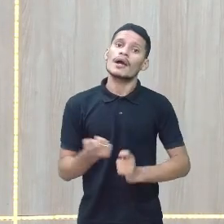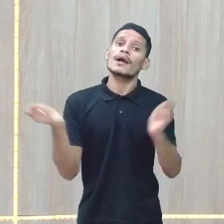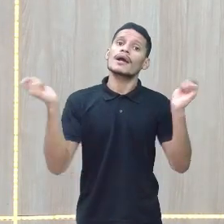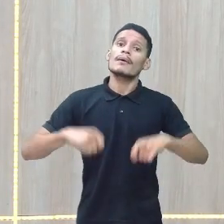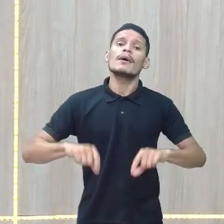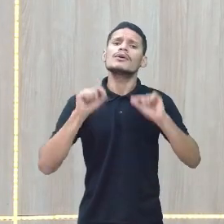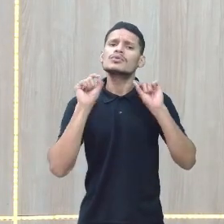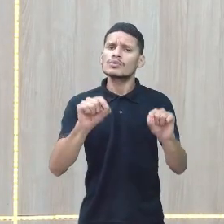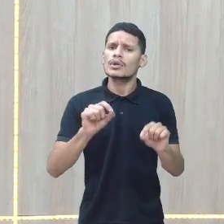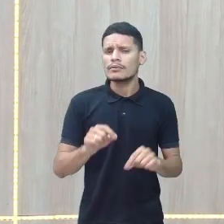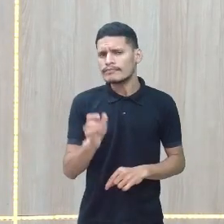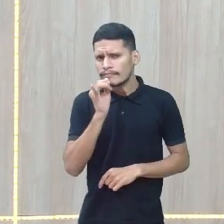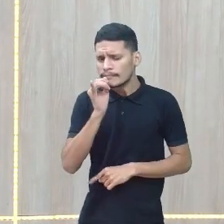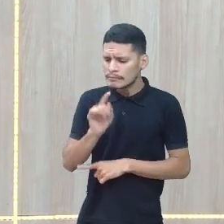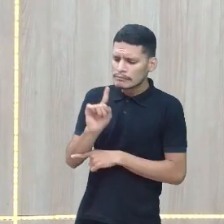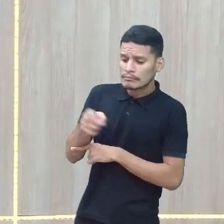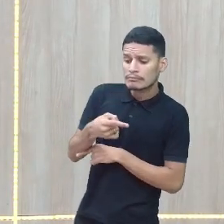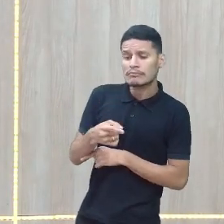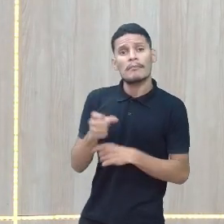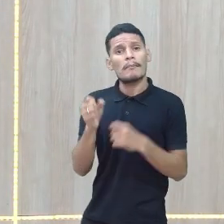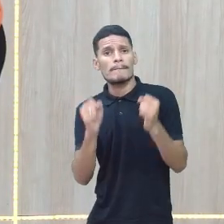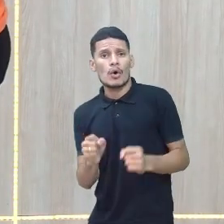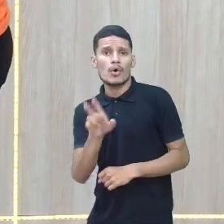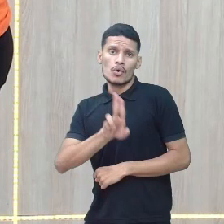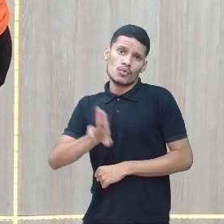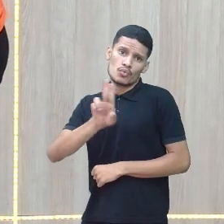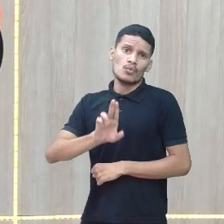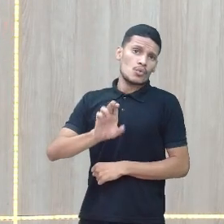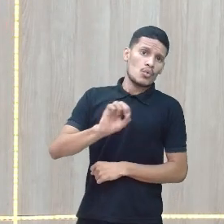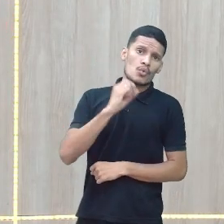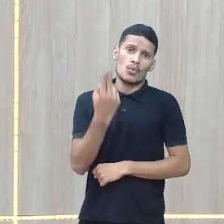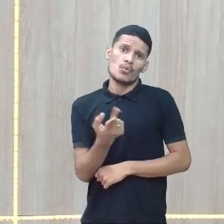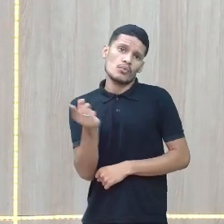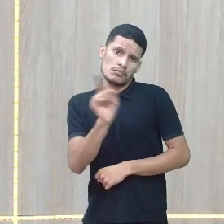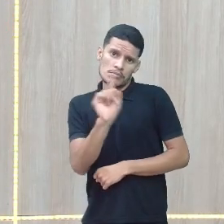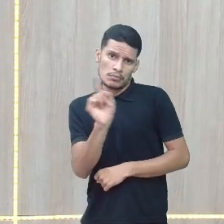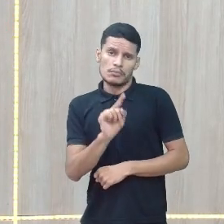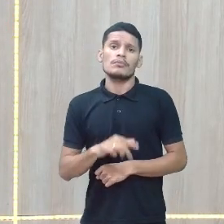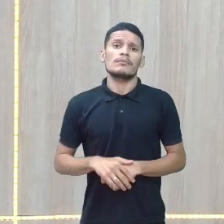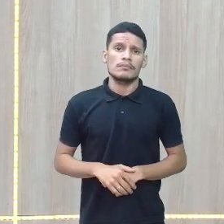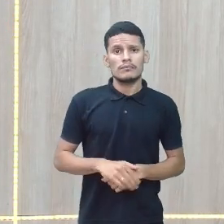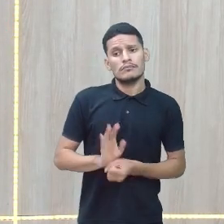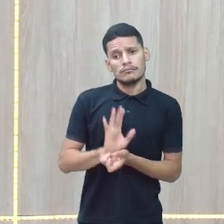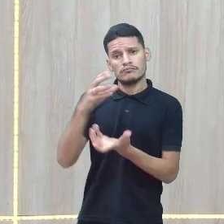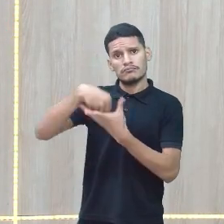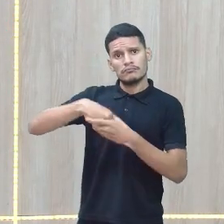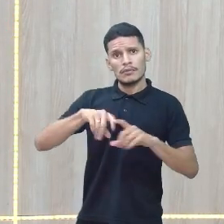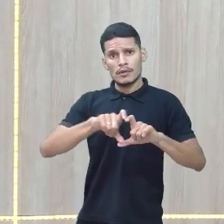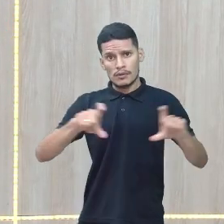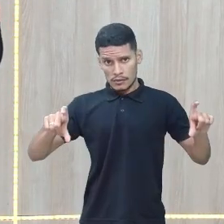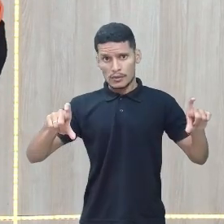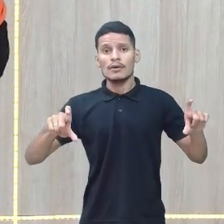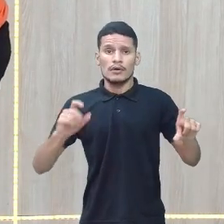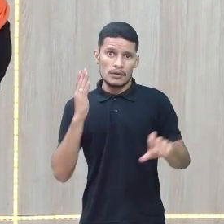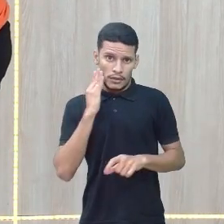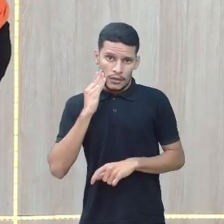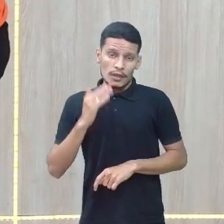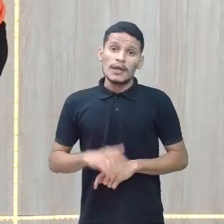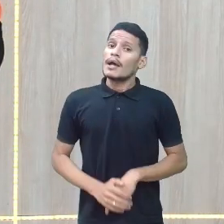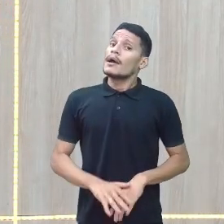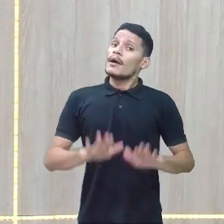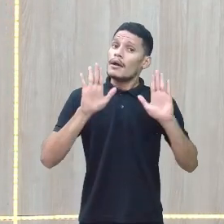podemos, a vírgula ela é facultativa. Podemos usar a vírgula ou não usar a vírgula. E